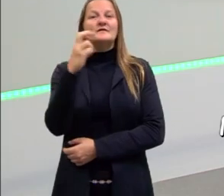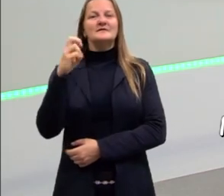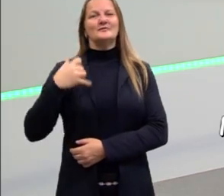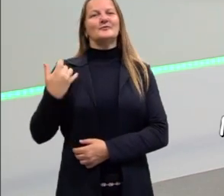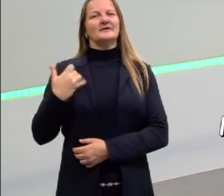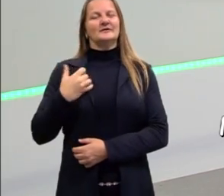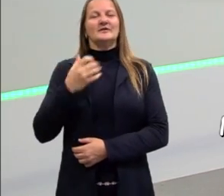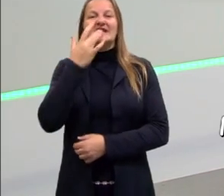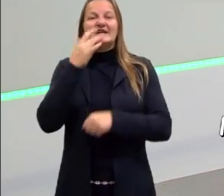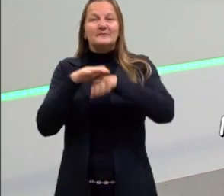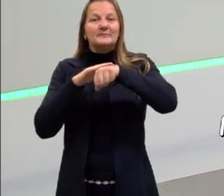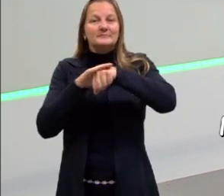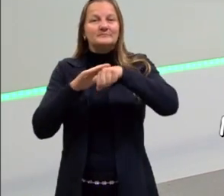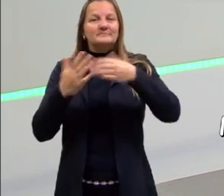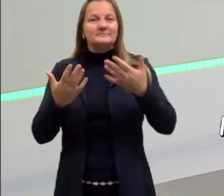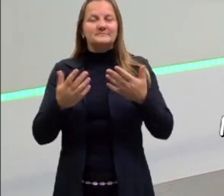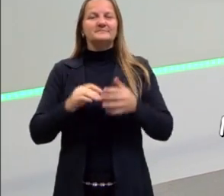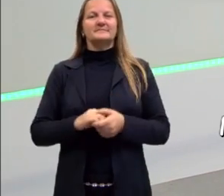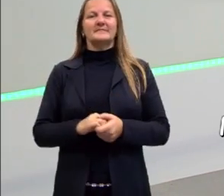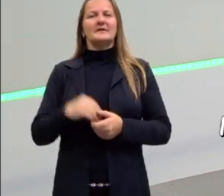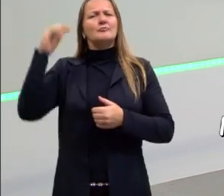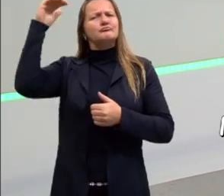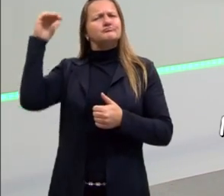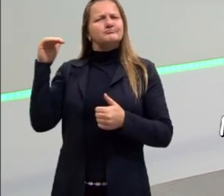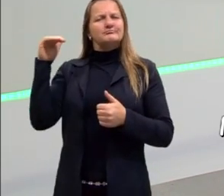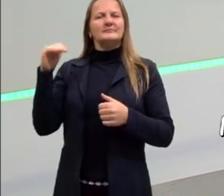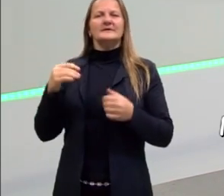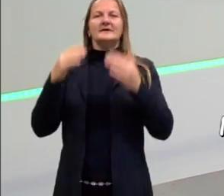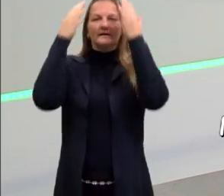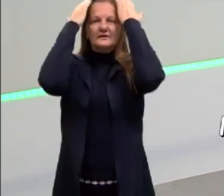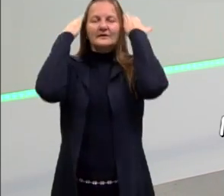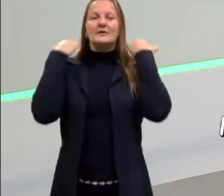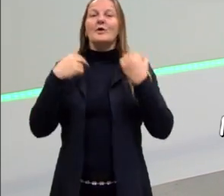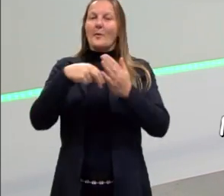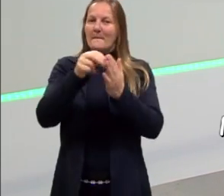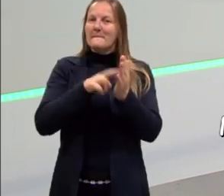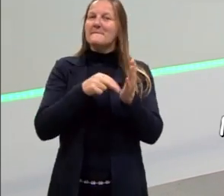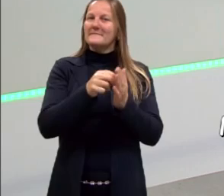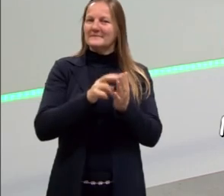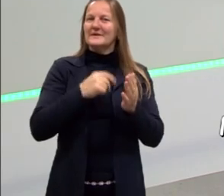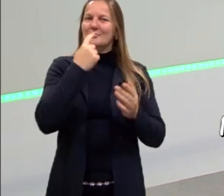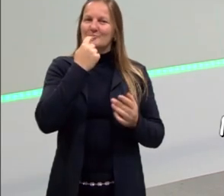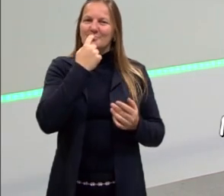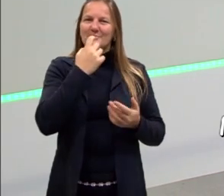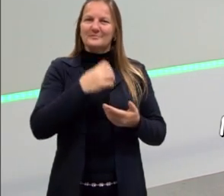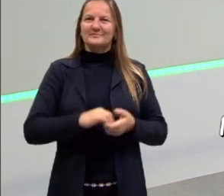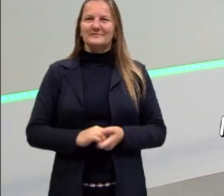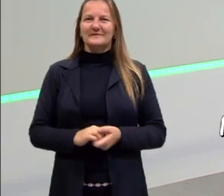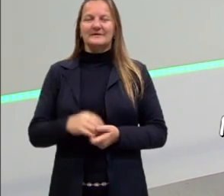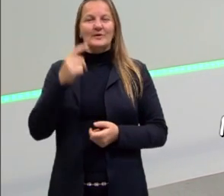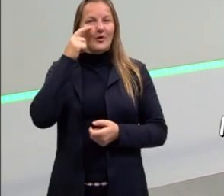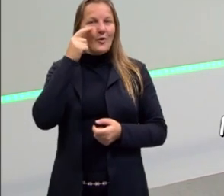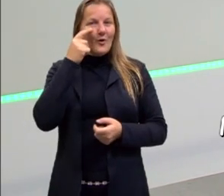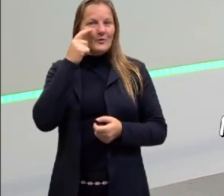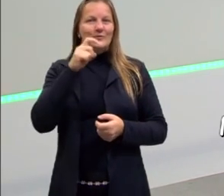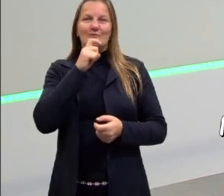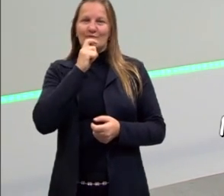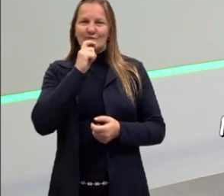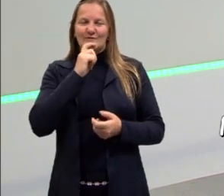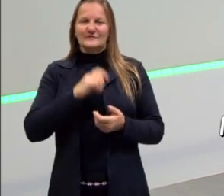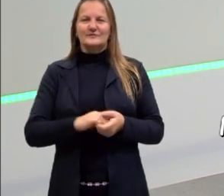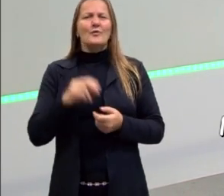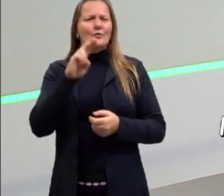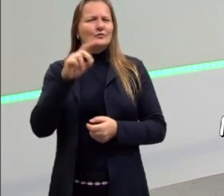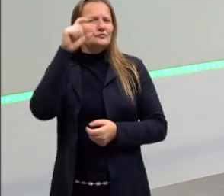sou branca de baixa estatura tem os cabelos tingidos um tom avermelhado olhos verdes